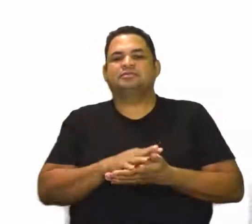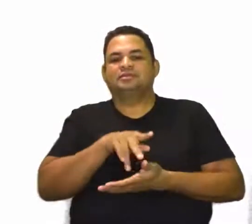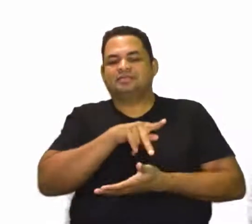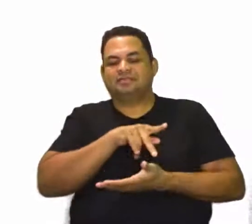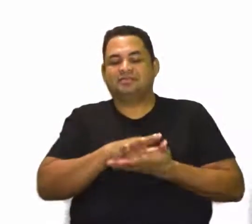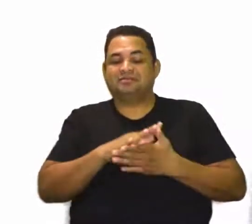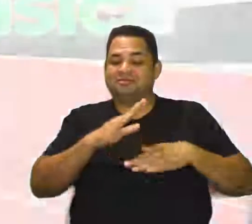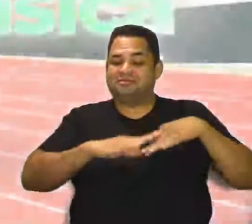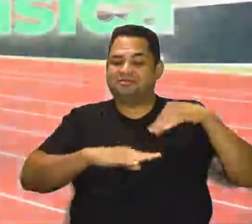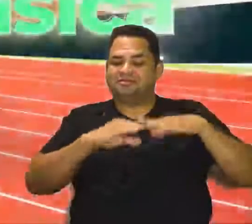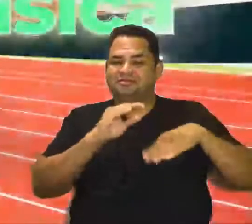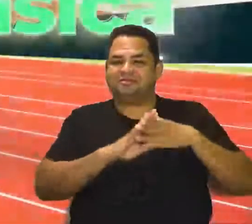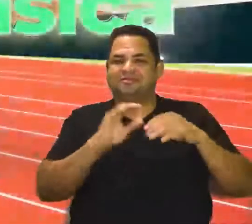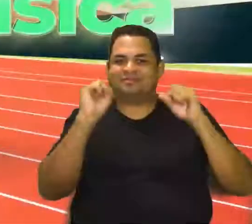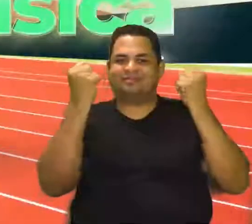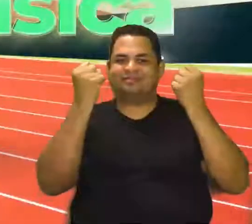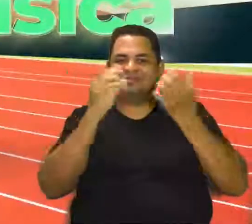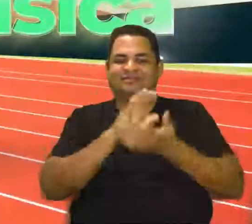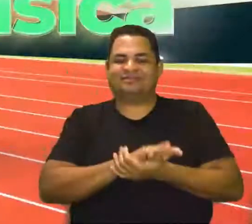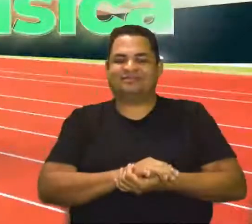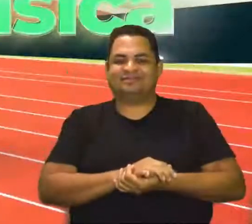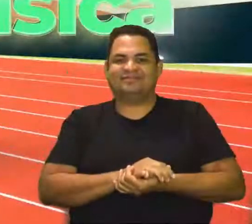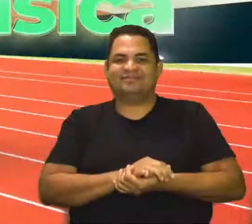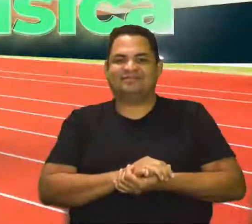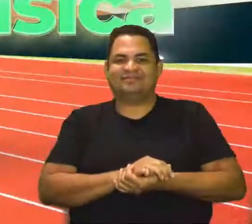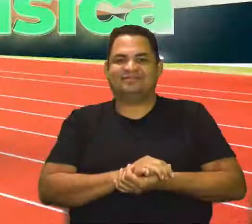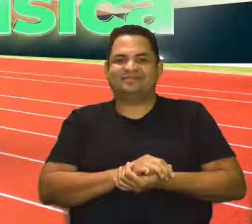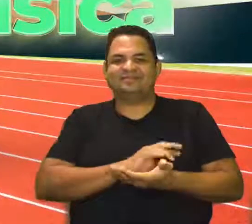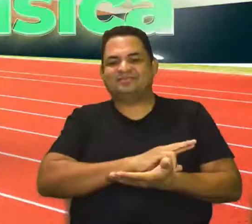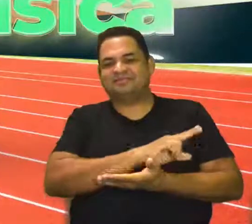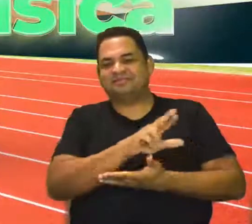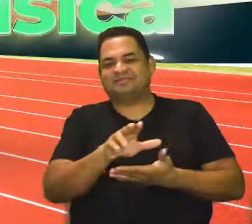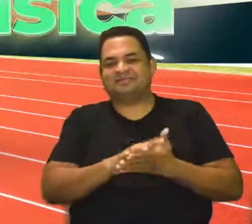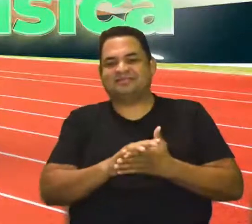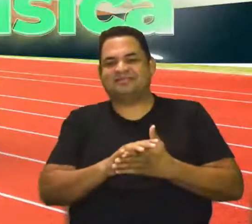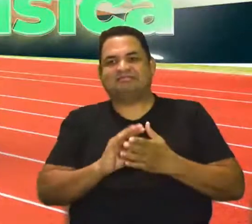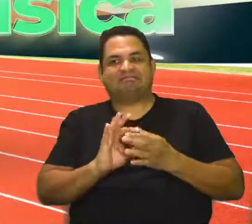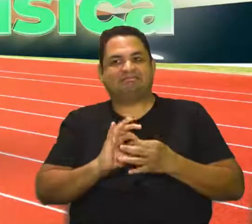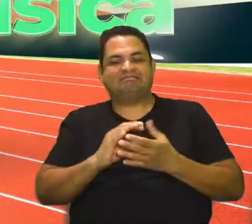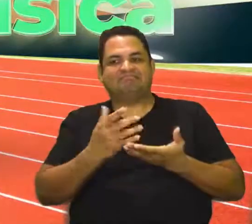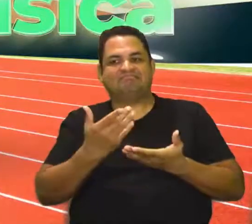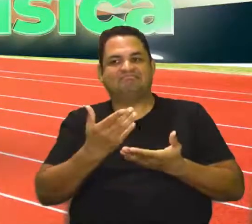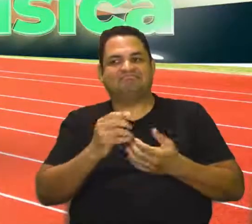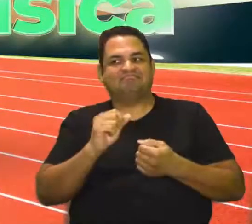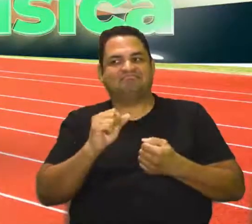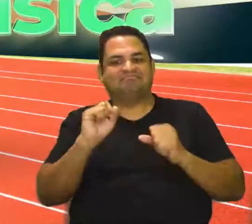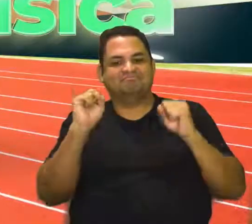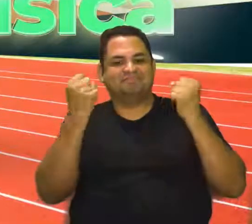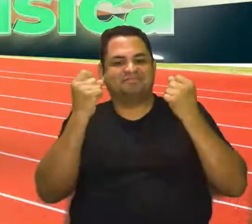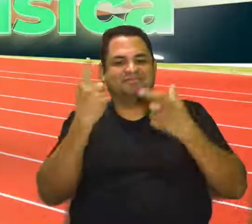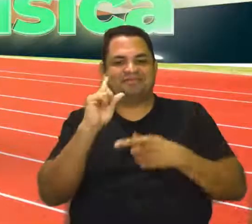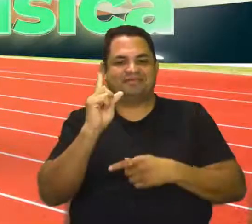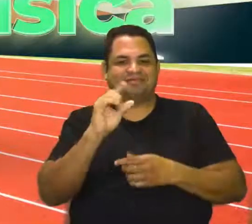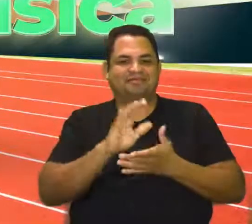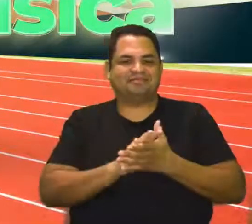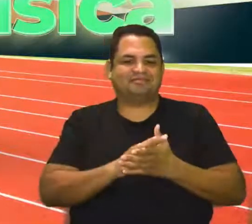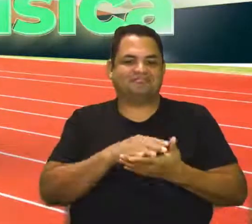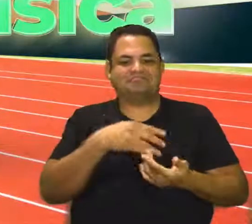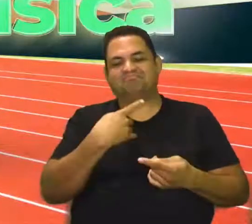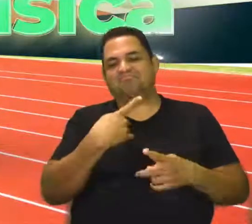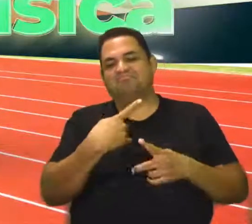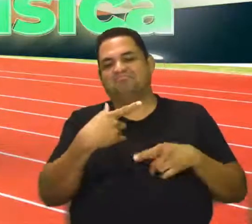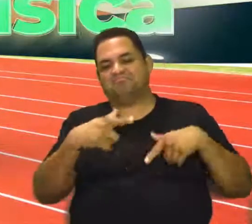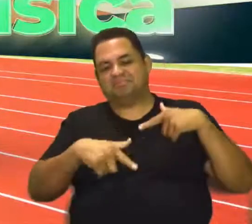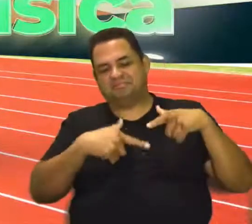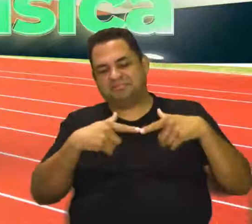profissional de educação física, né, a gente, por muitas das vezes, deixa de se exercitar por questões do trabalho, questão de família. Então,